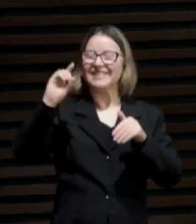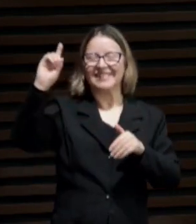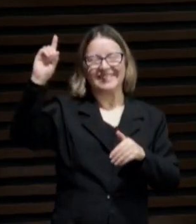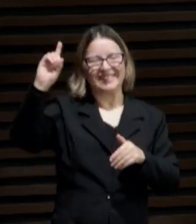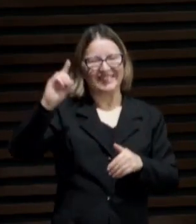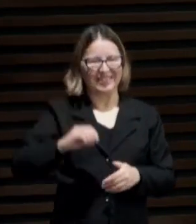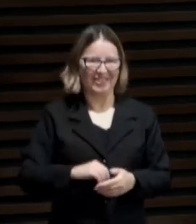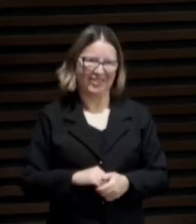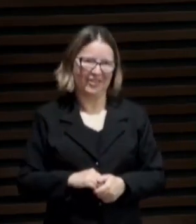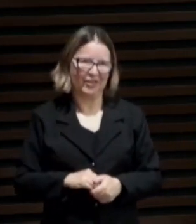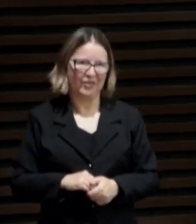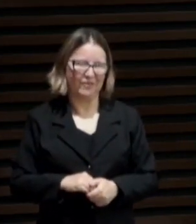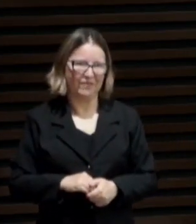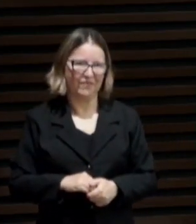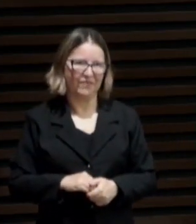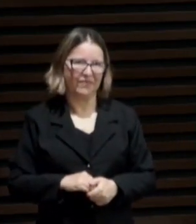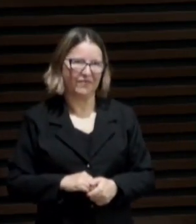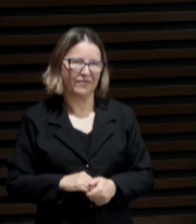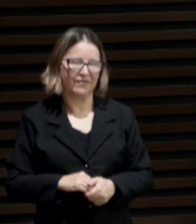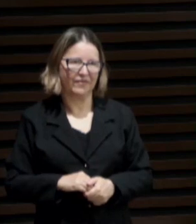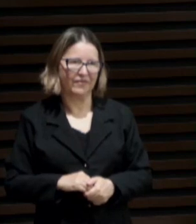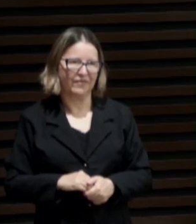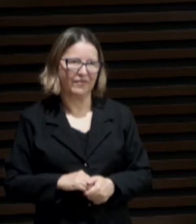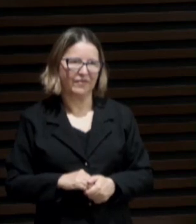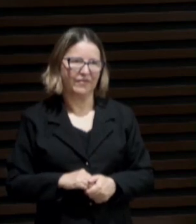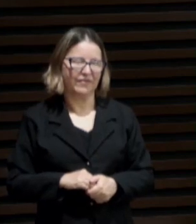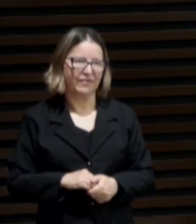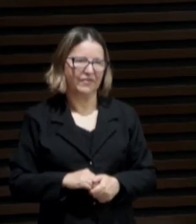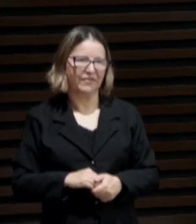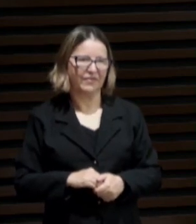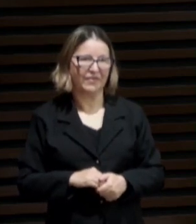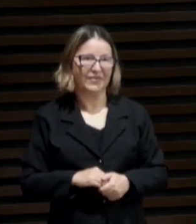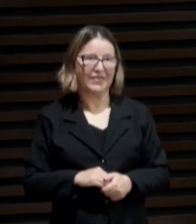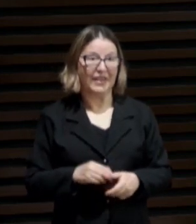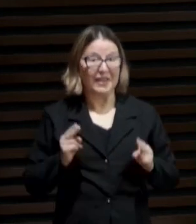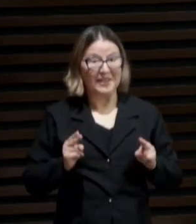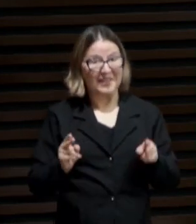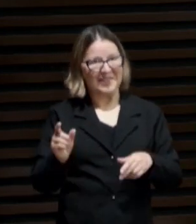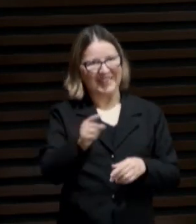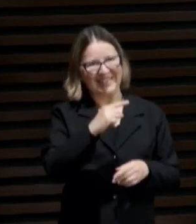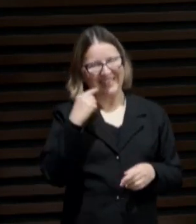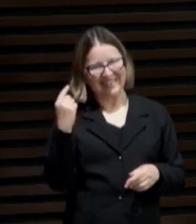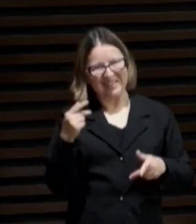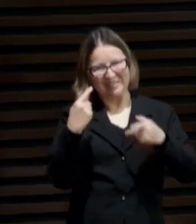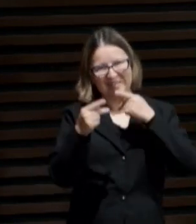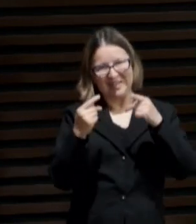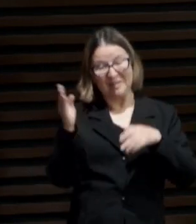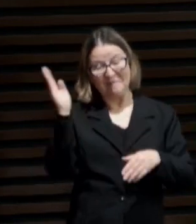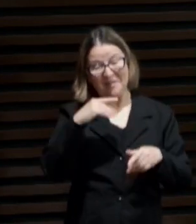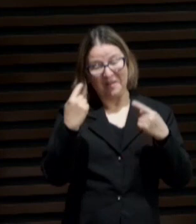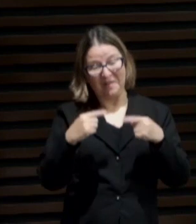conosco. Que maravilha que é isso. Então, toda vez que nós estamos falando mal de alguém,